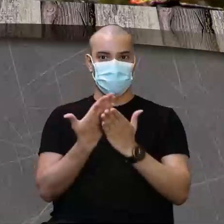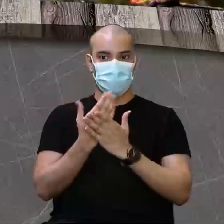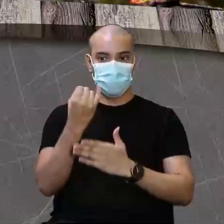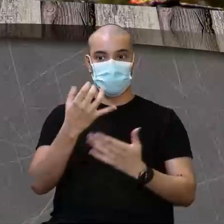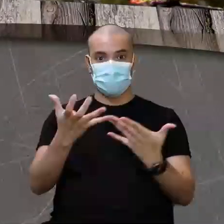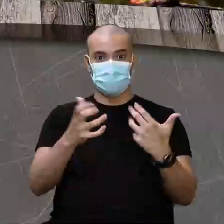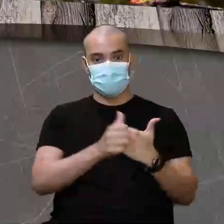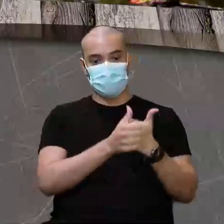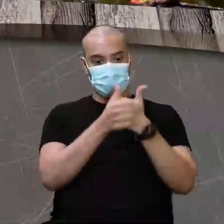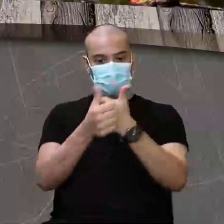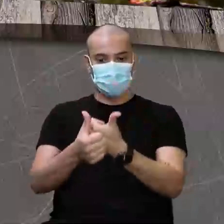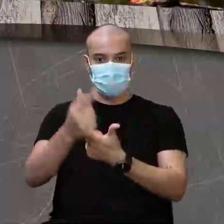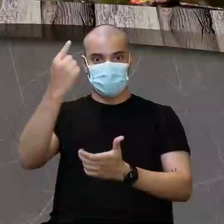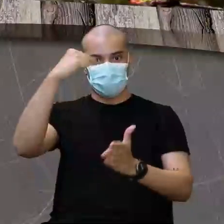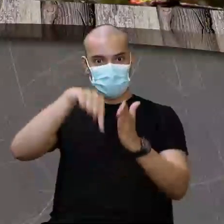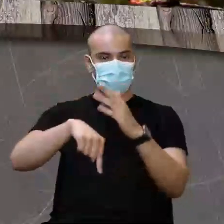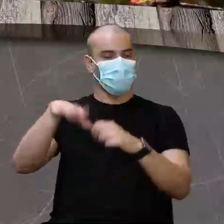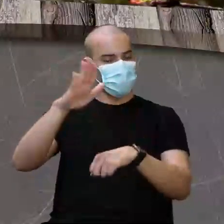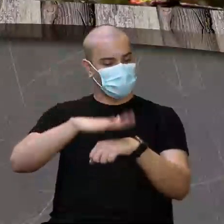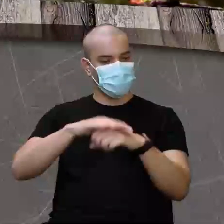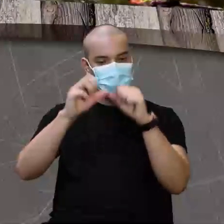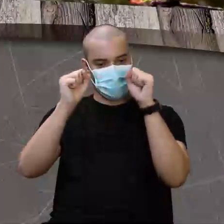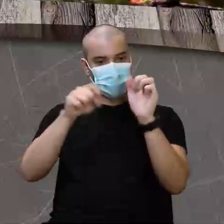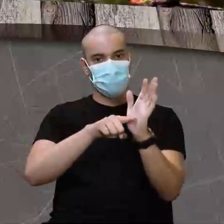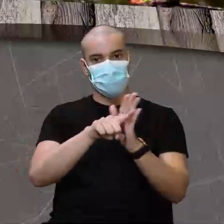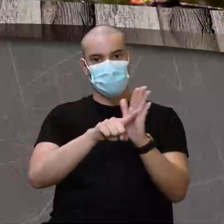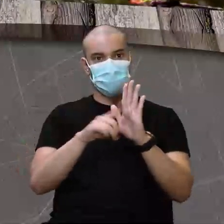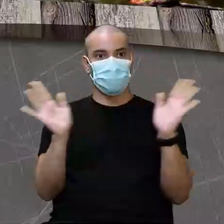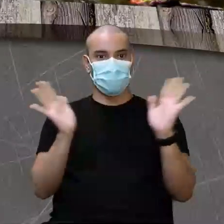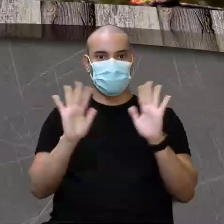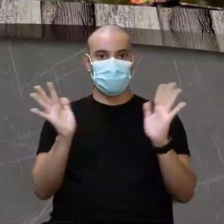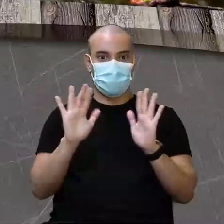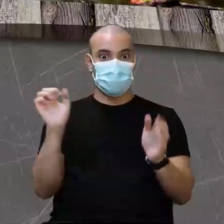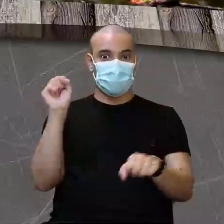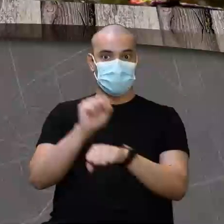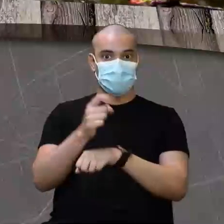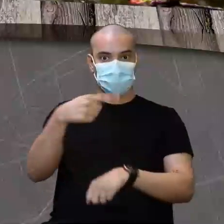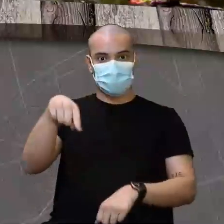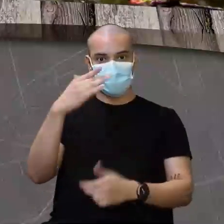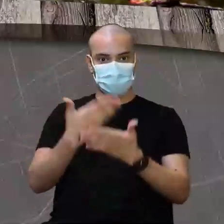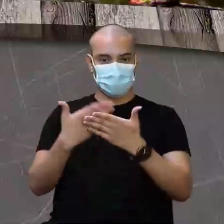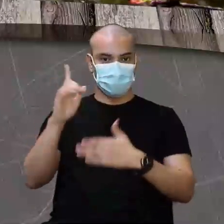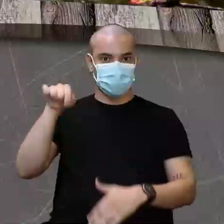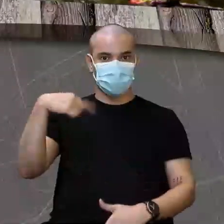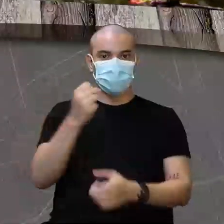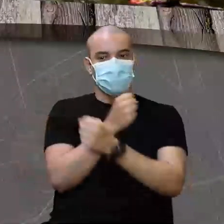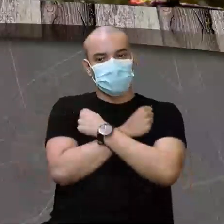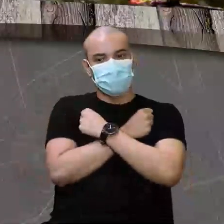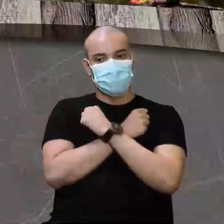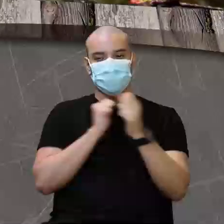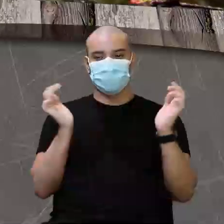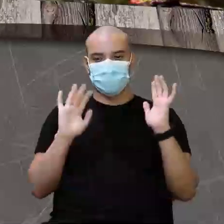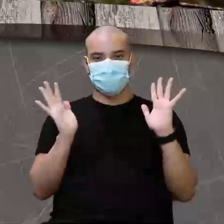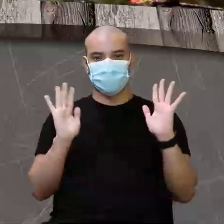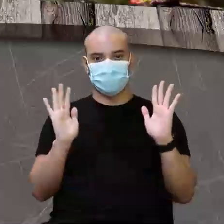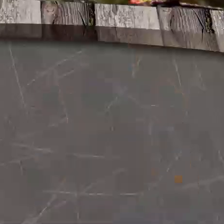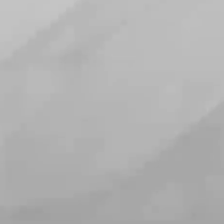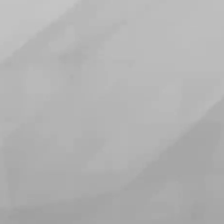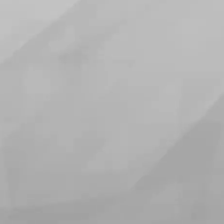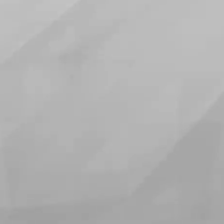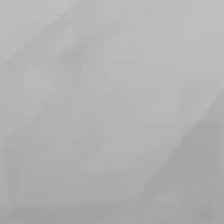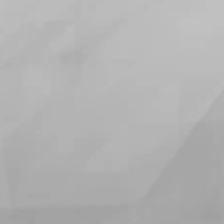quiser aprofundar mais um pouco, tudo bem, tudo tranquilo. E eu vou me despedir aqui e te aguardo para a nossa próxima aula. Forte abraço. Tchau, tchau.